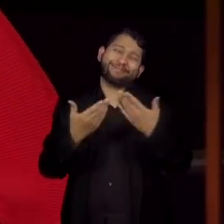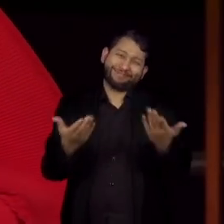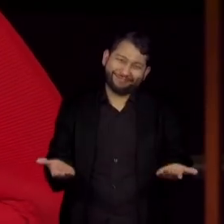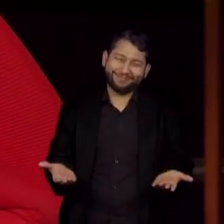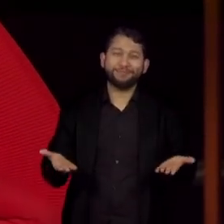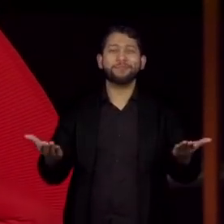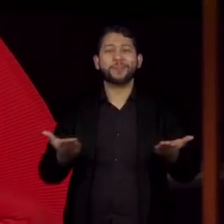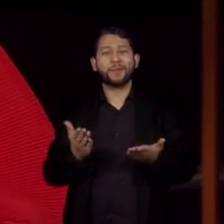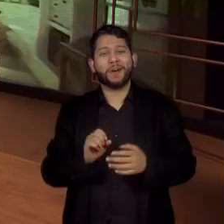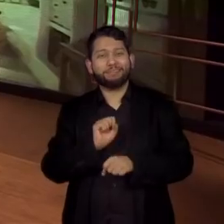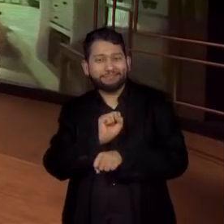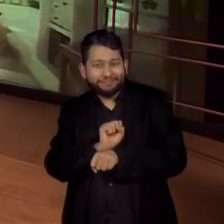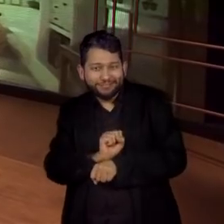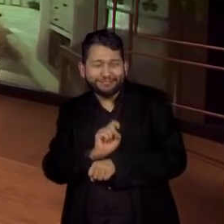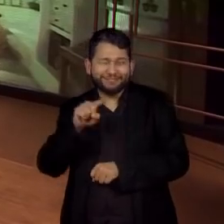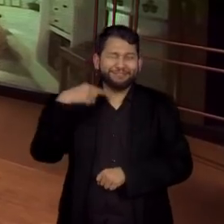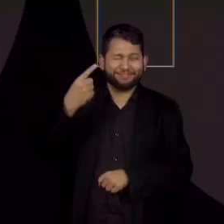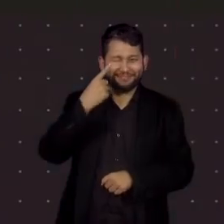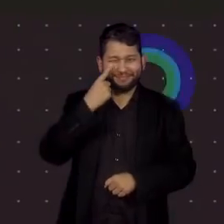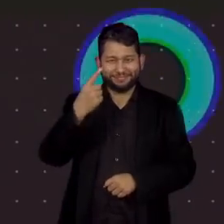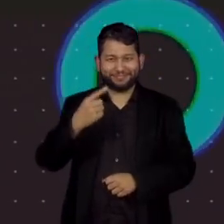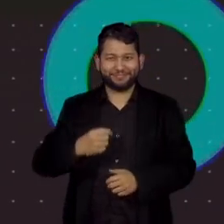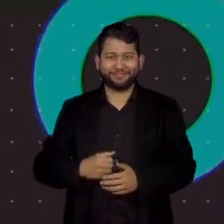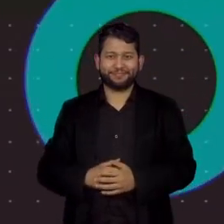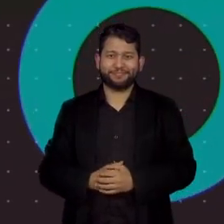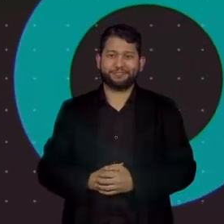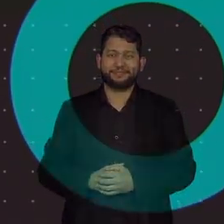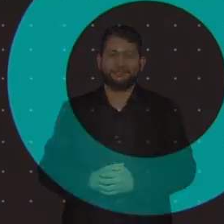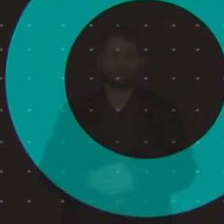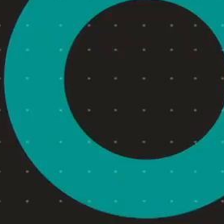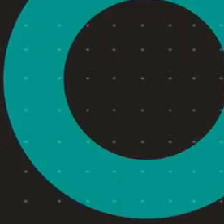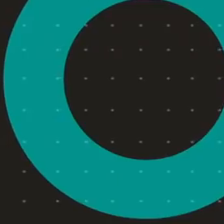gente volta já com Persona.